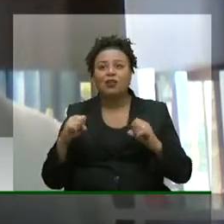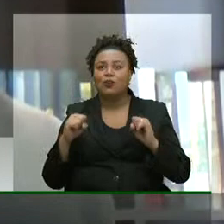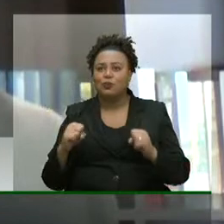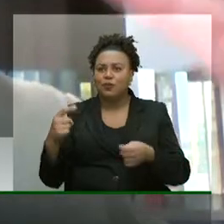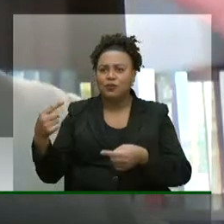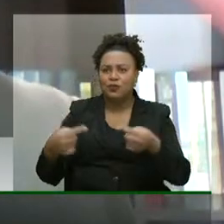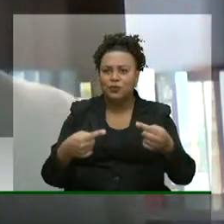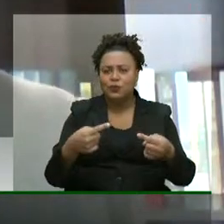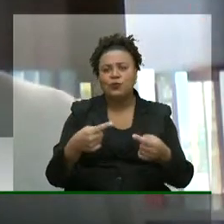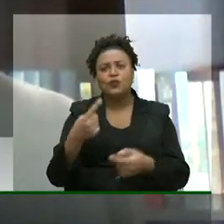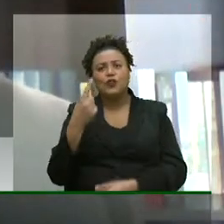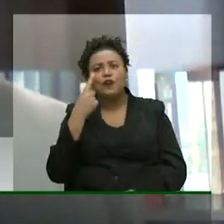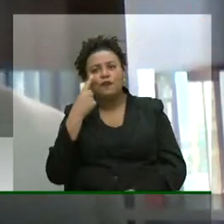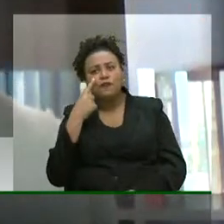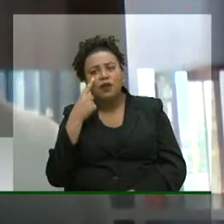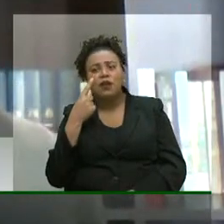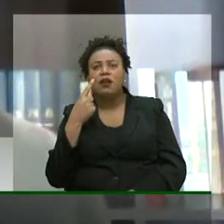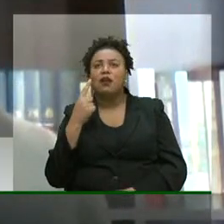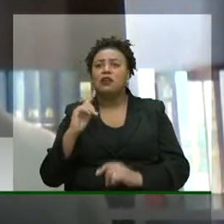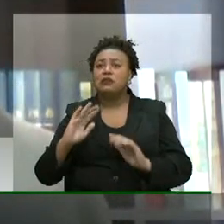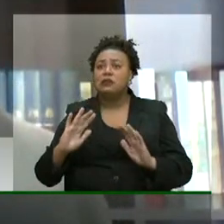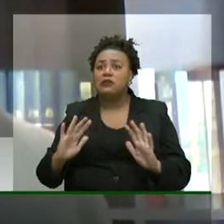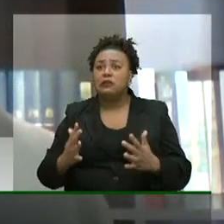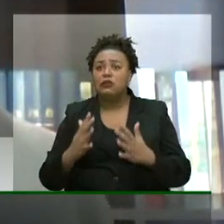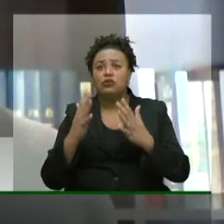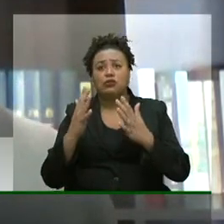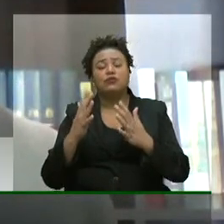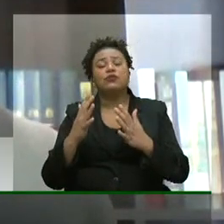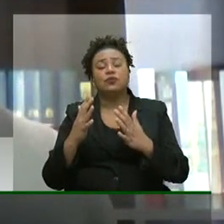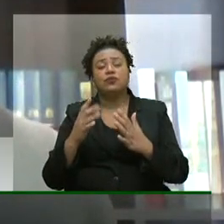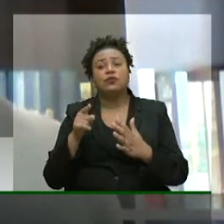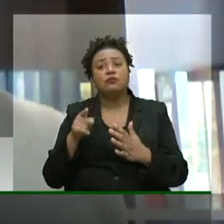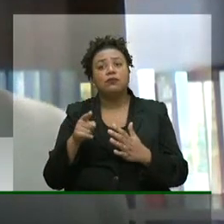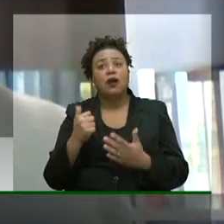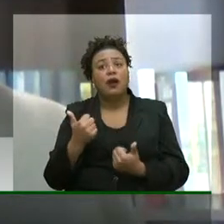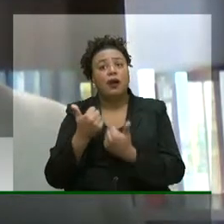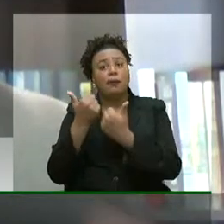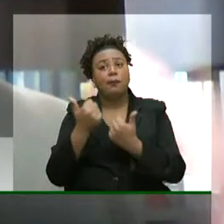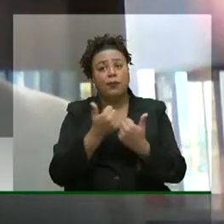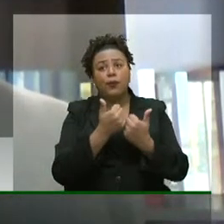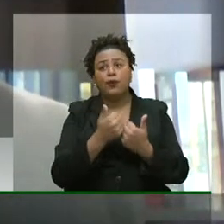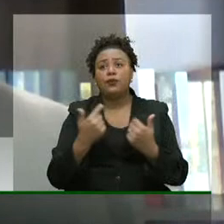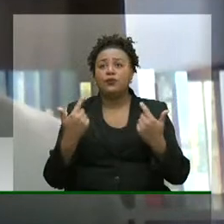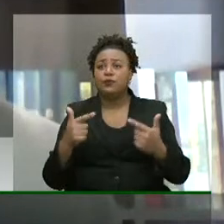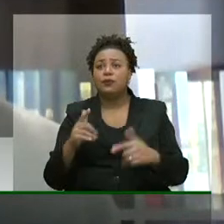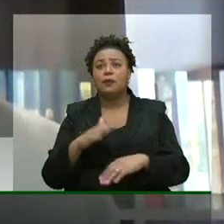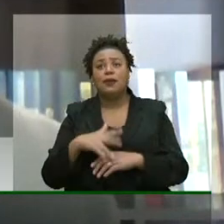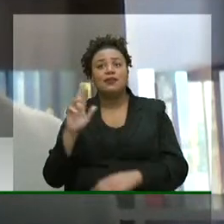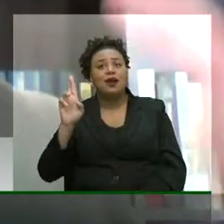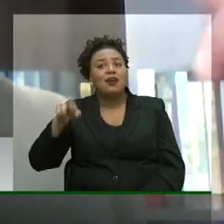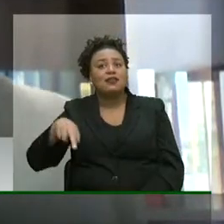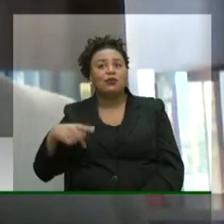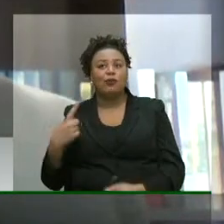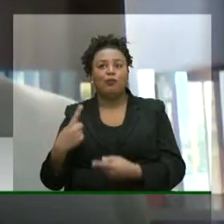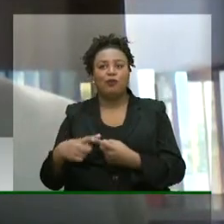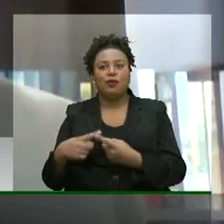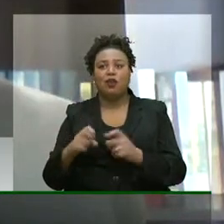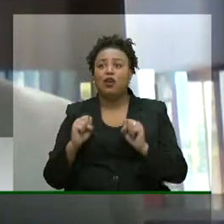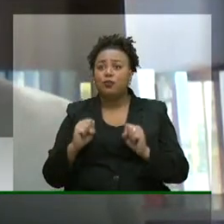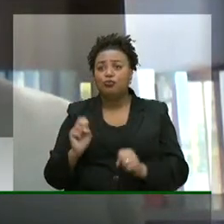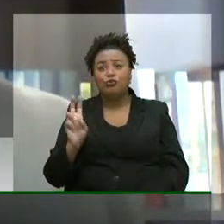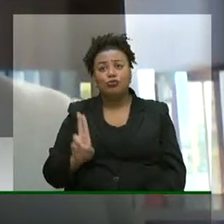discutir determinados incentivos fiscais que, eventualmente, não têm mais razão de existir, que poderiam